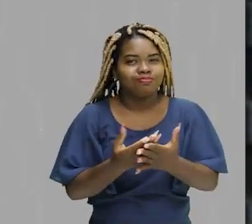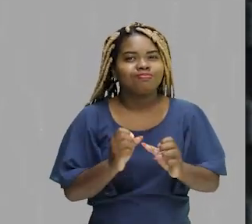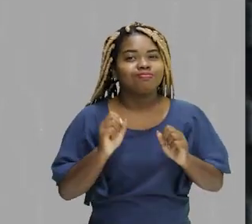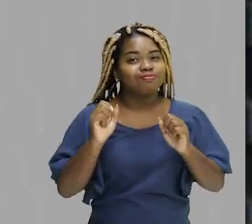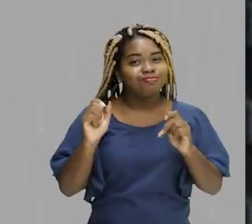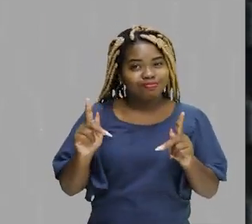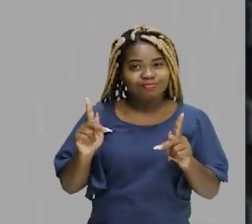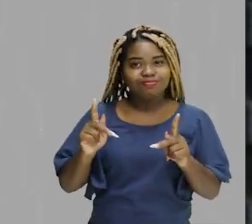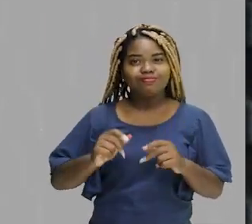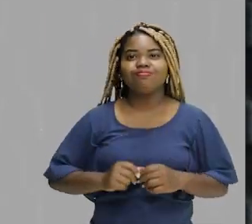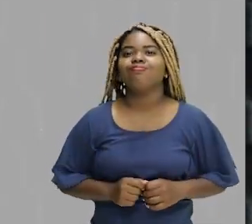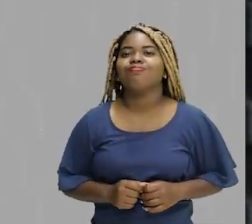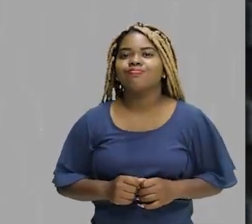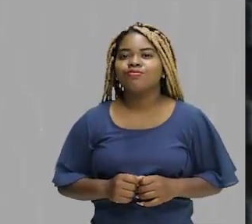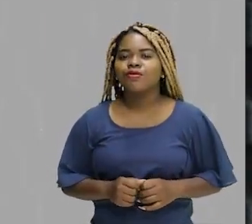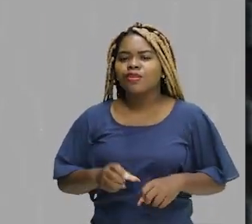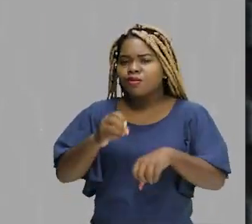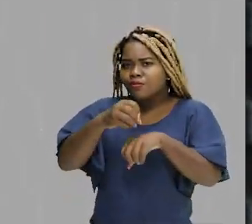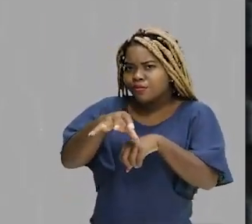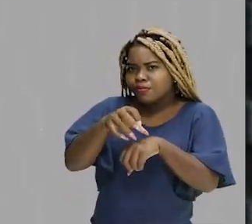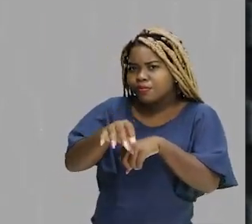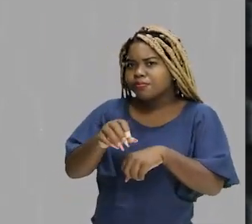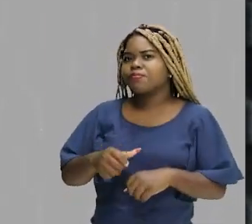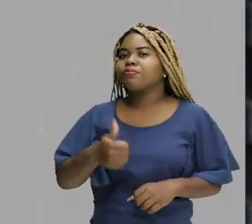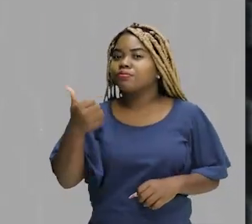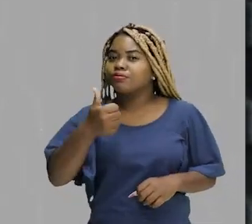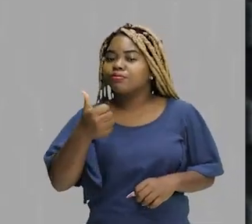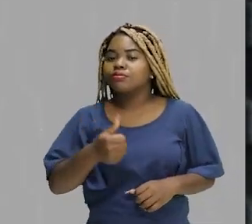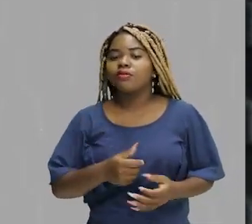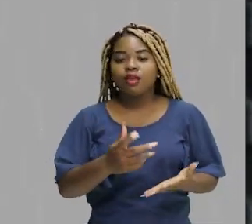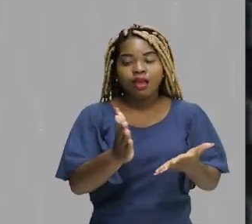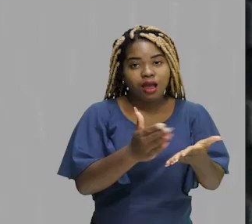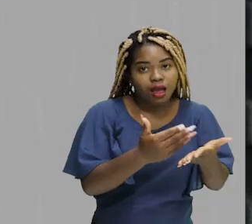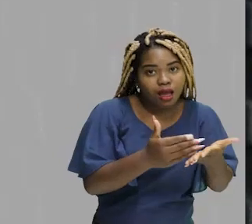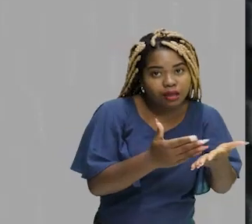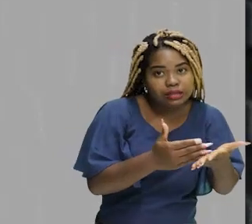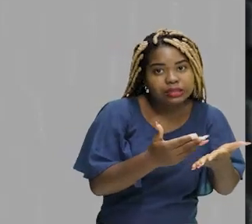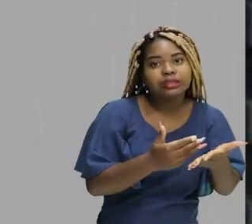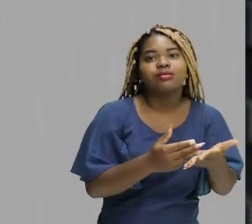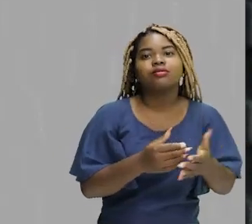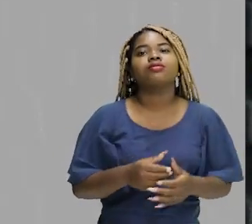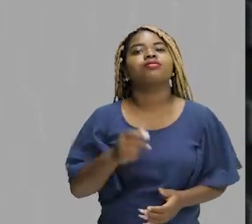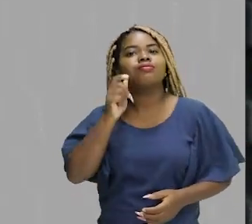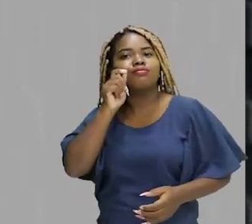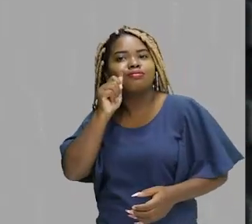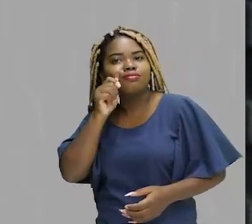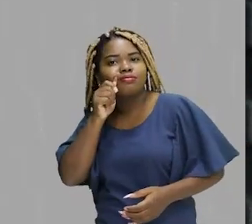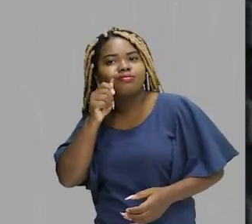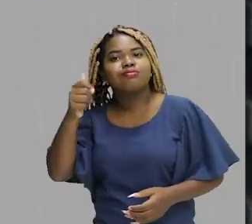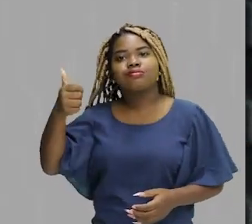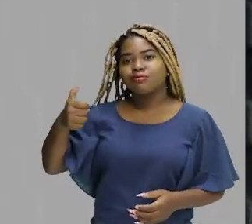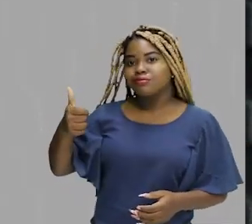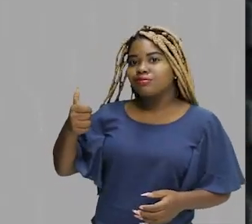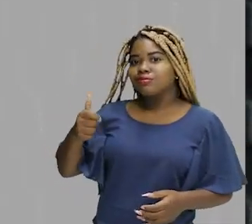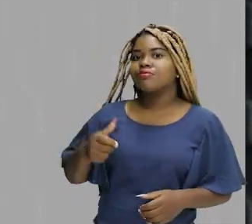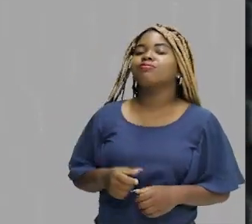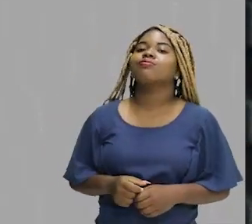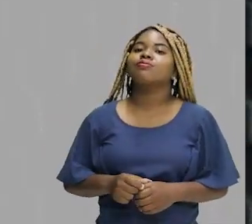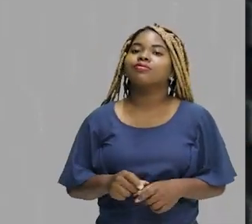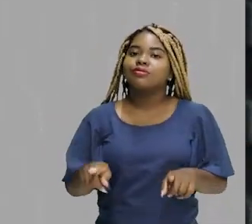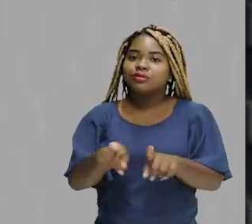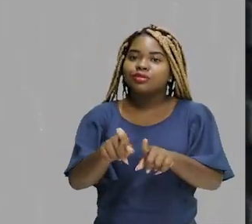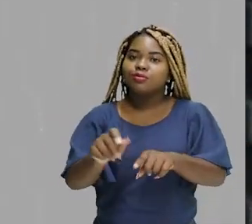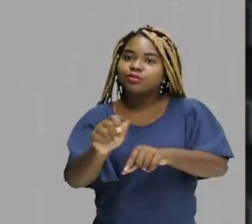tudo bem? E como primeira dica, turma, caderno, lápis, caneta, borracha, para você fazer suas